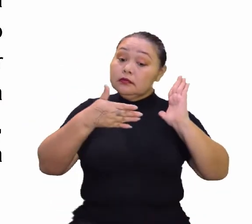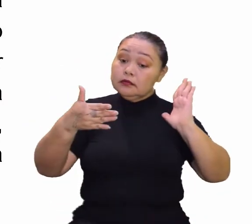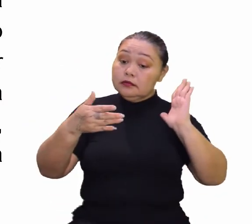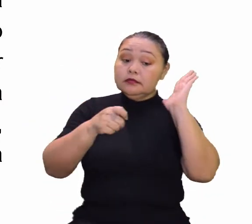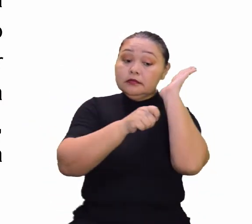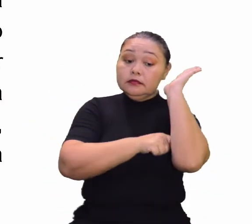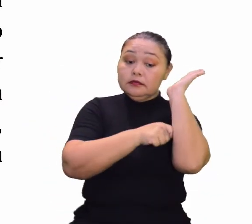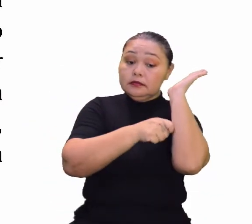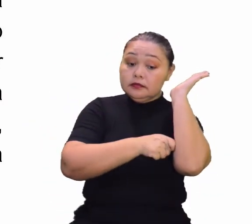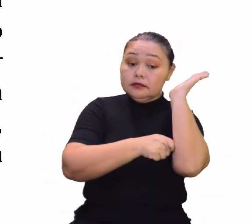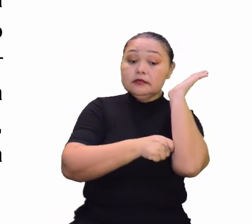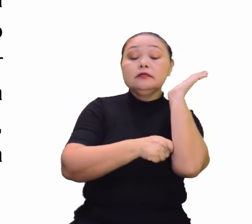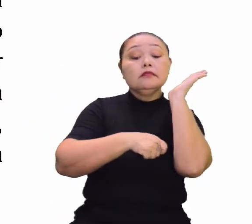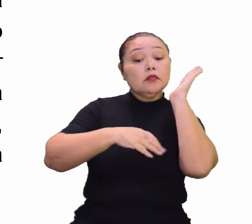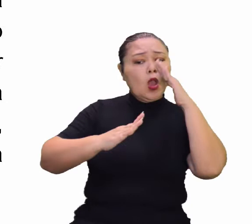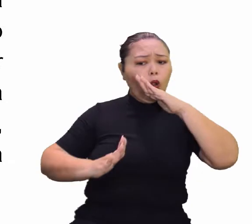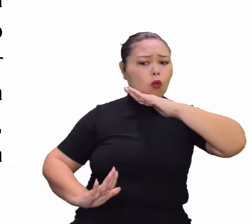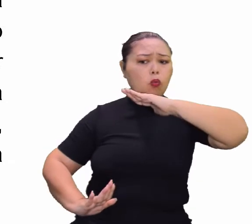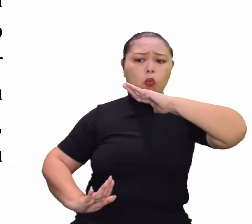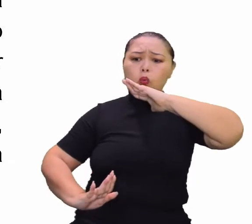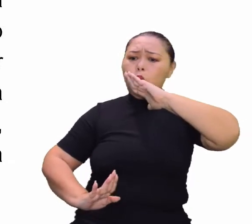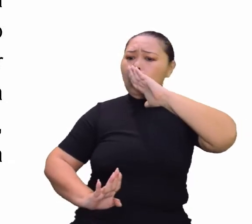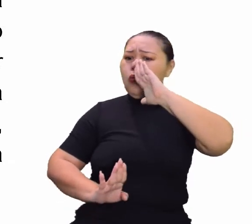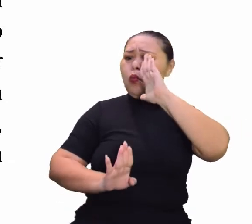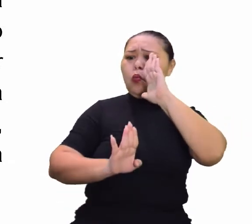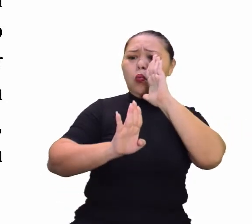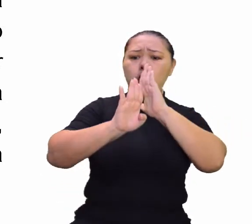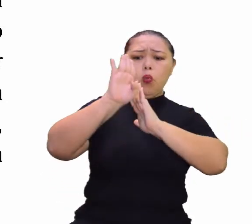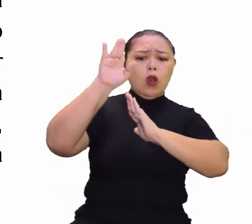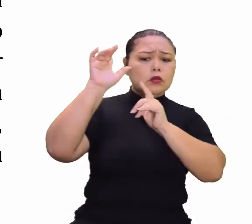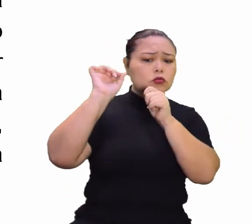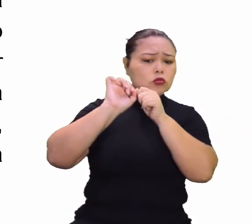O ciclo da borracha viveu seu auge entre